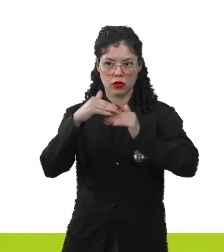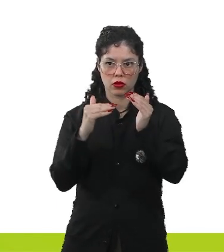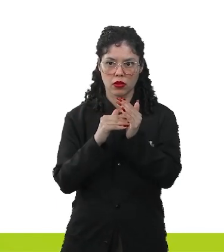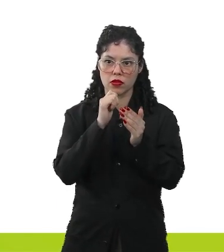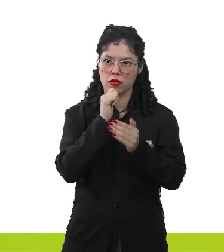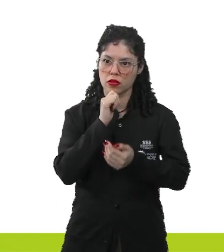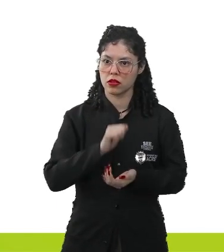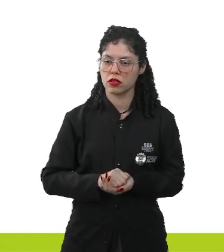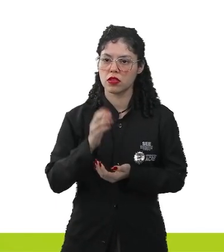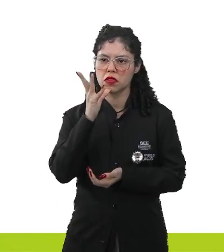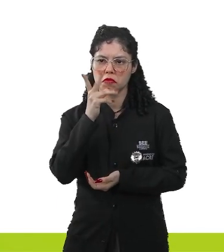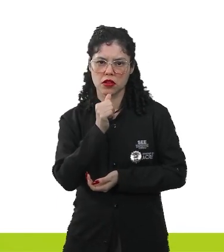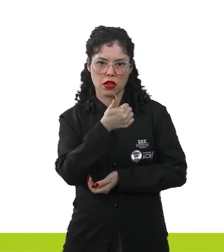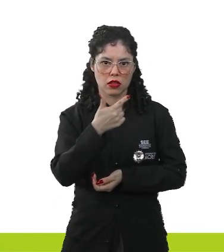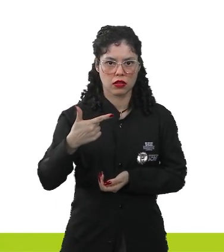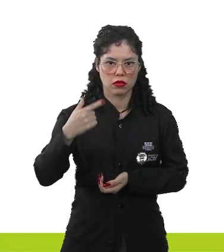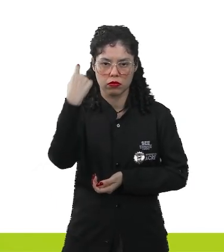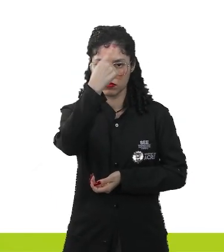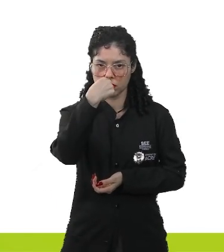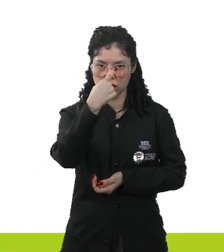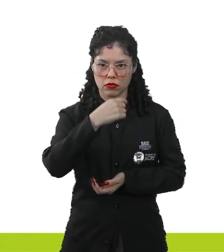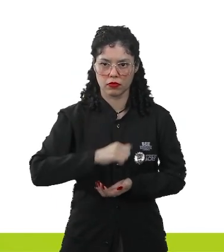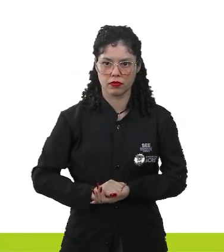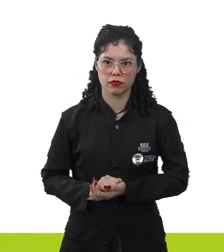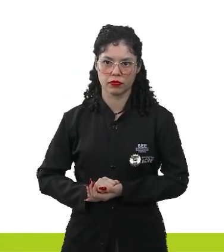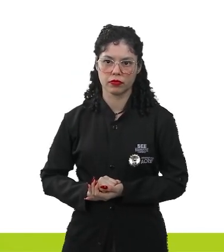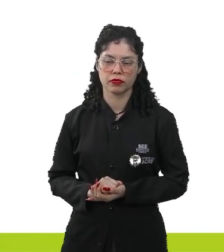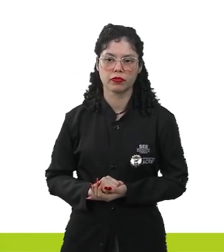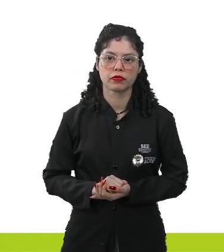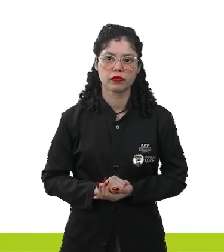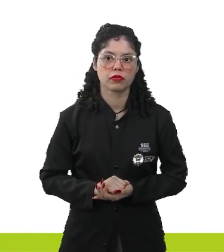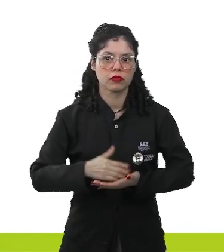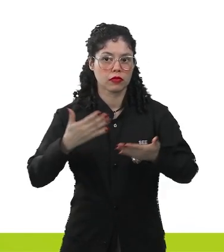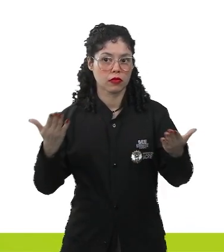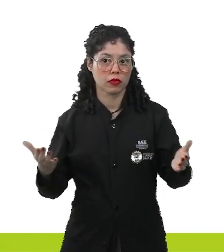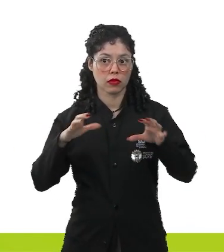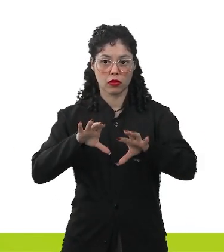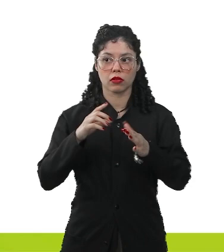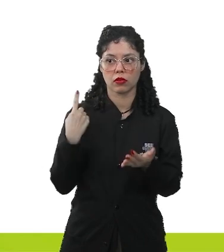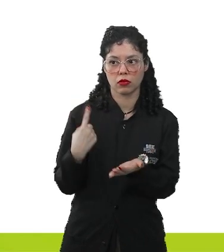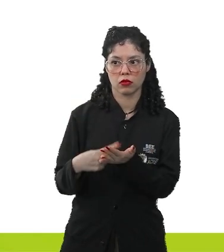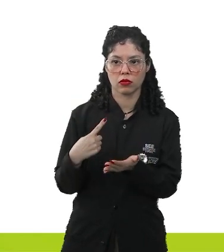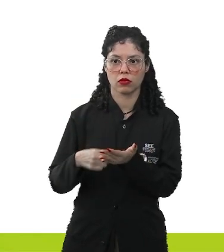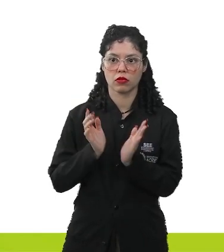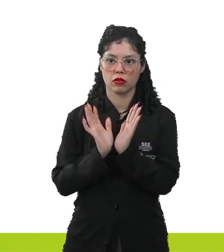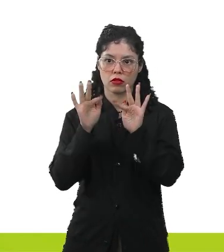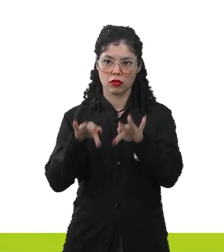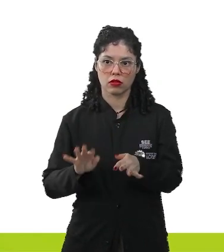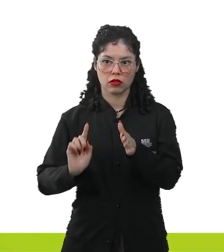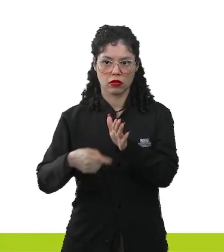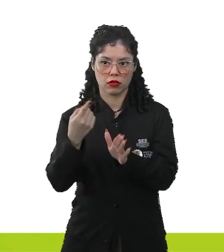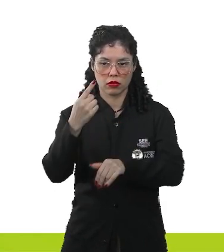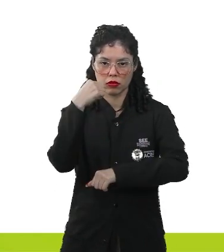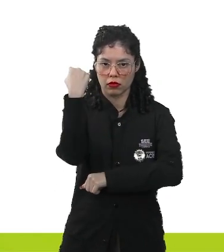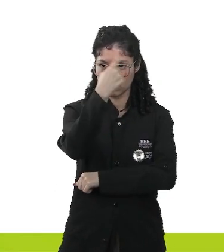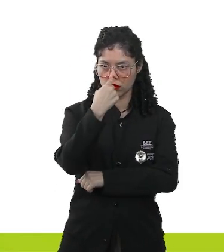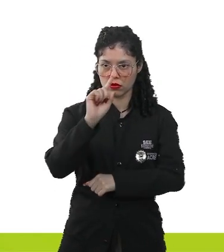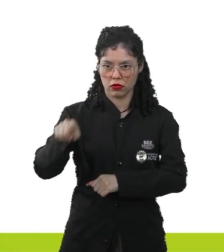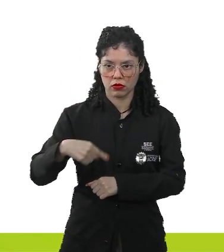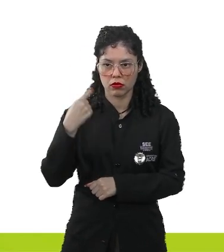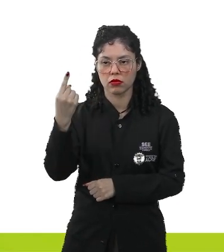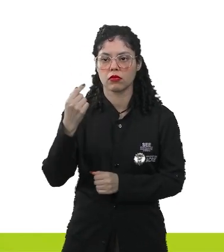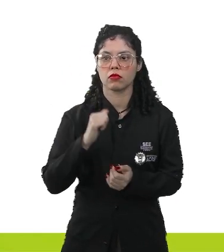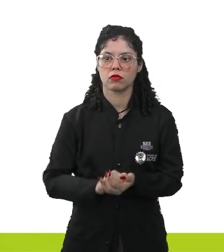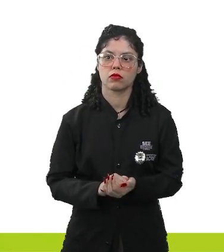dessa concentração pode demorar até 12 horas. Nessas condições, ao final da primeira hora após